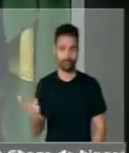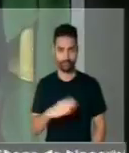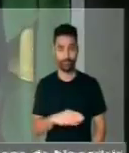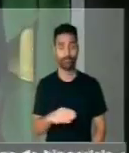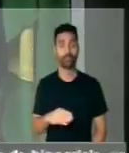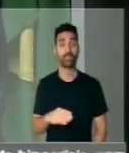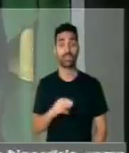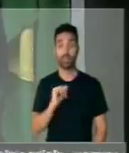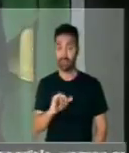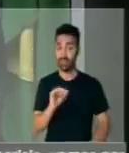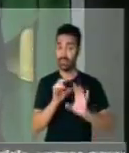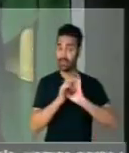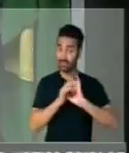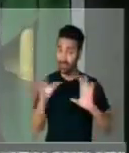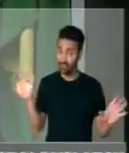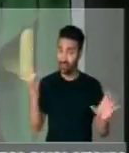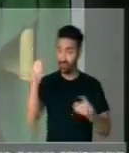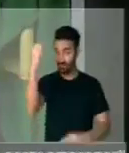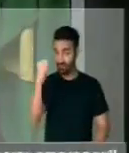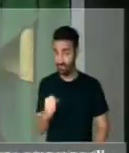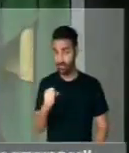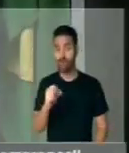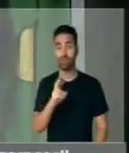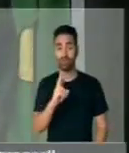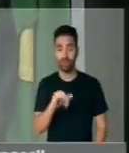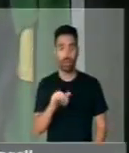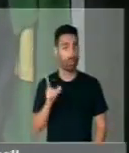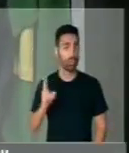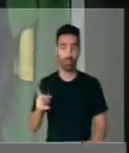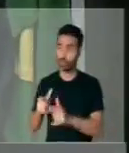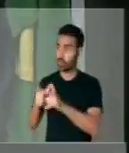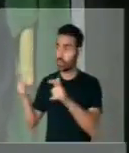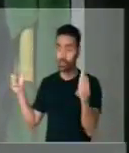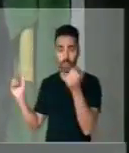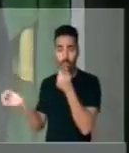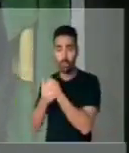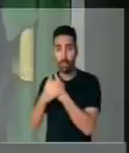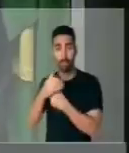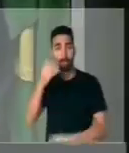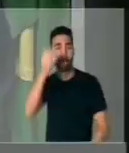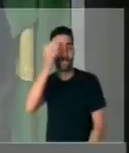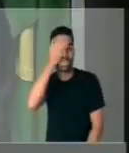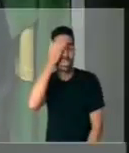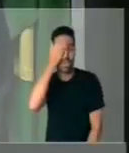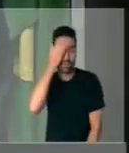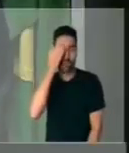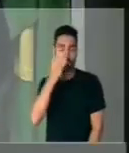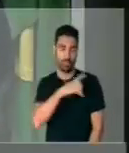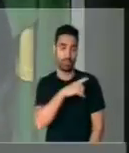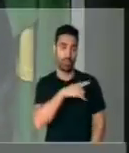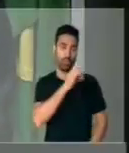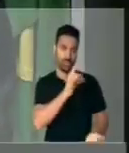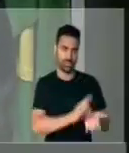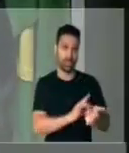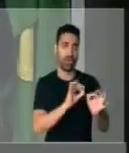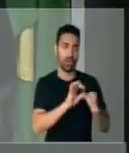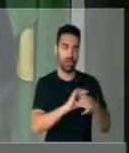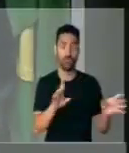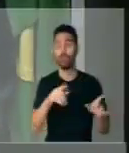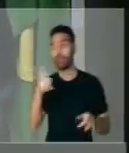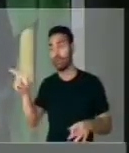jogos de azar no Brasil aumentará o mercado ilegal dos jogos. Além de ter o oficial, vai ter o paralelo,